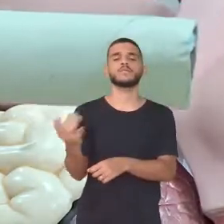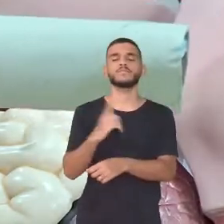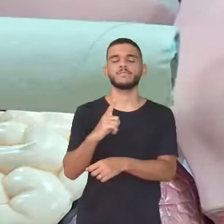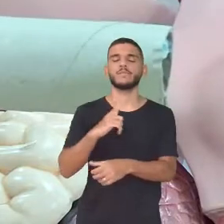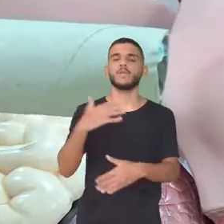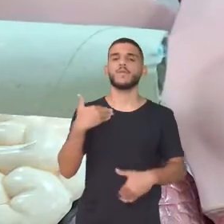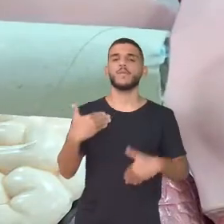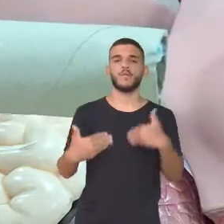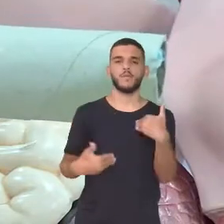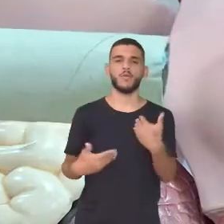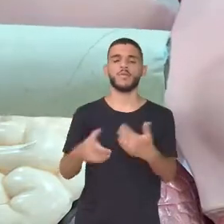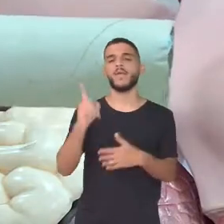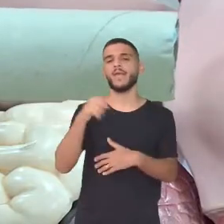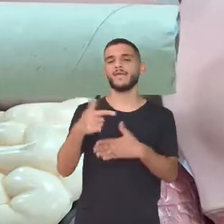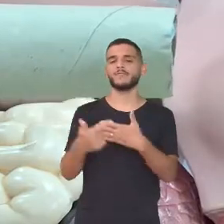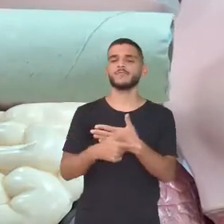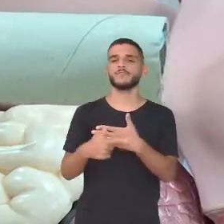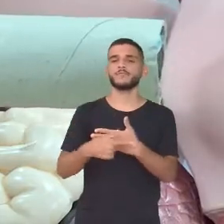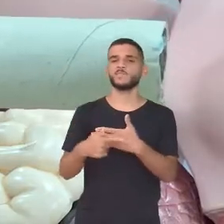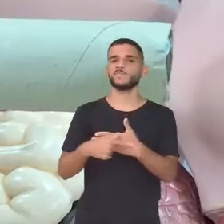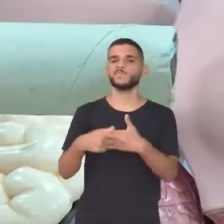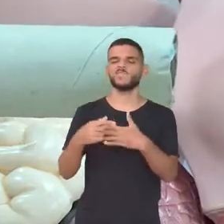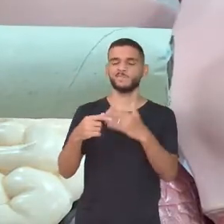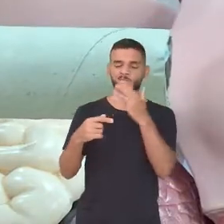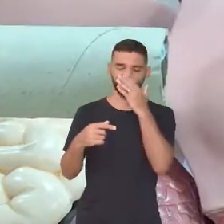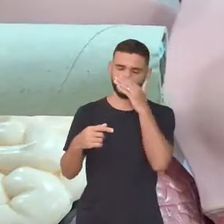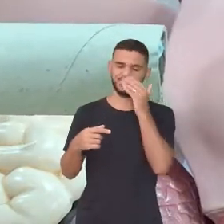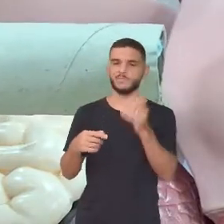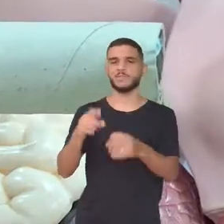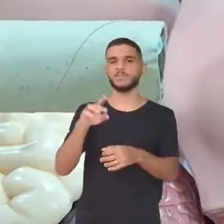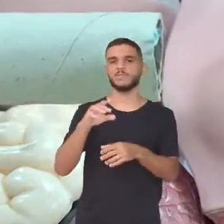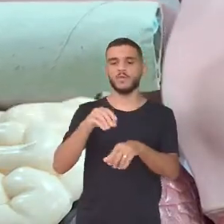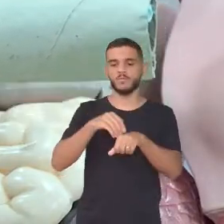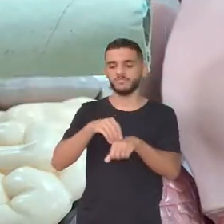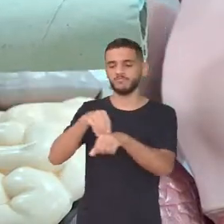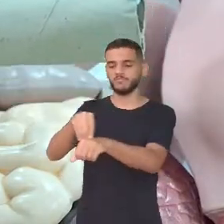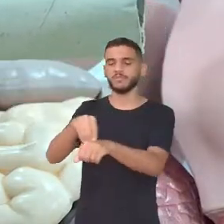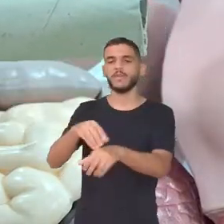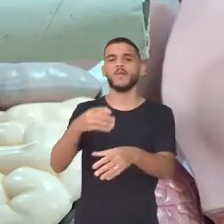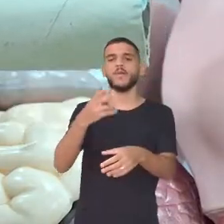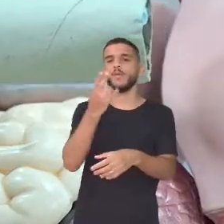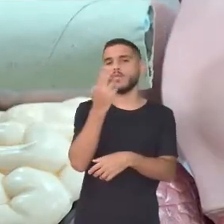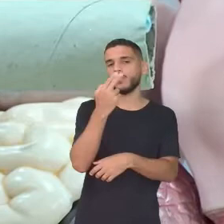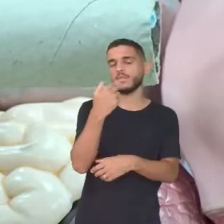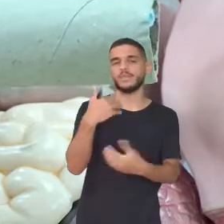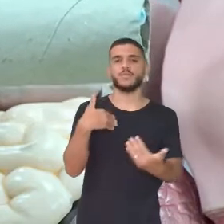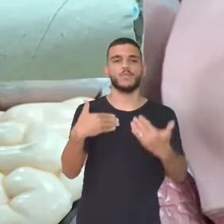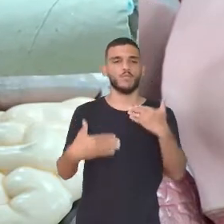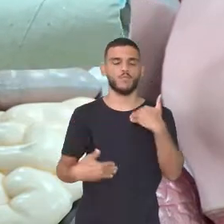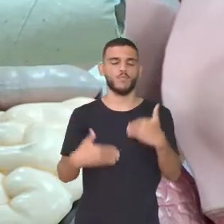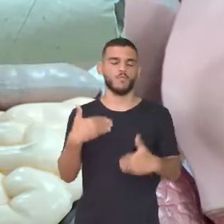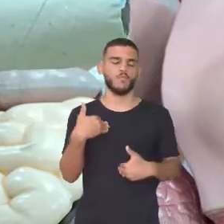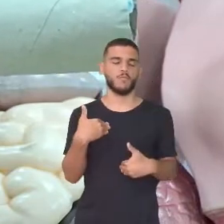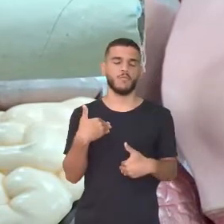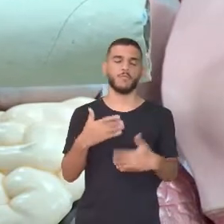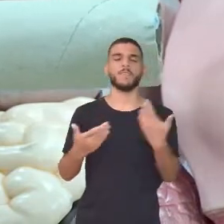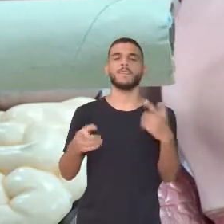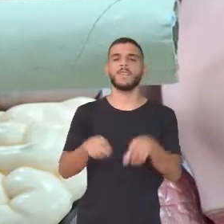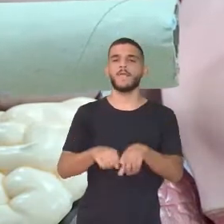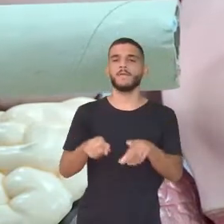ela é transportar os nutrientes e o oxigênio e tirar lá das nossas células, também dos nossos